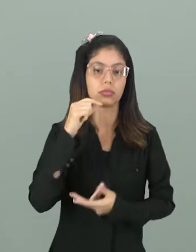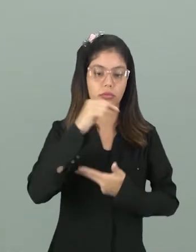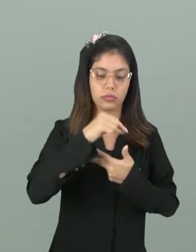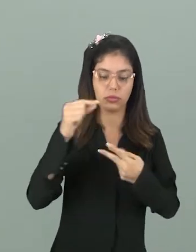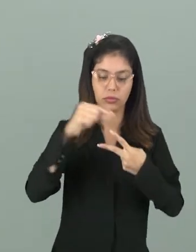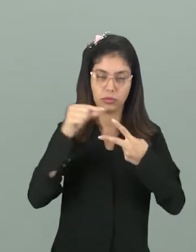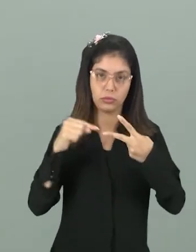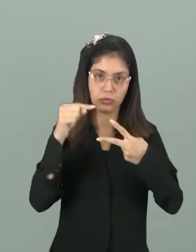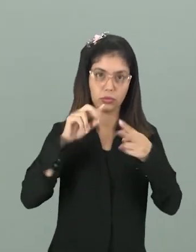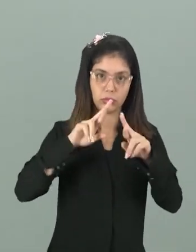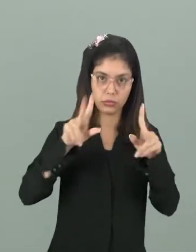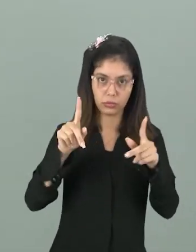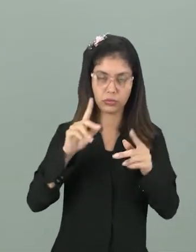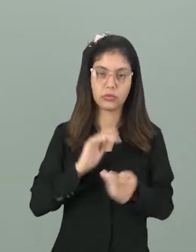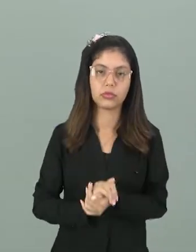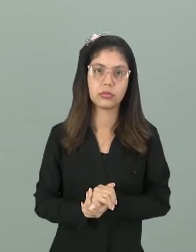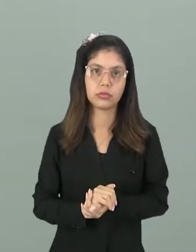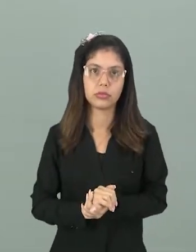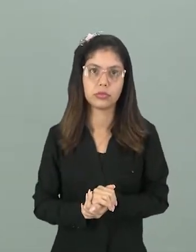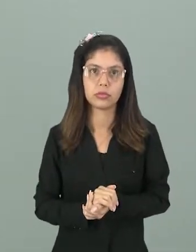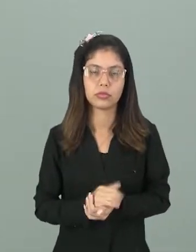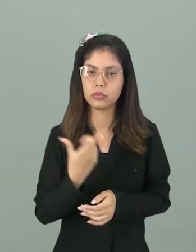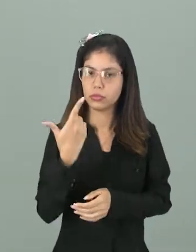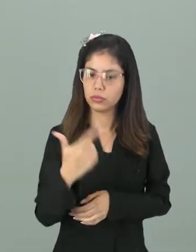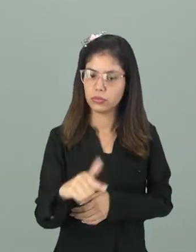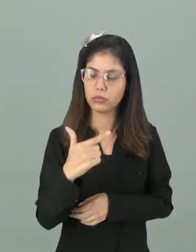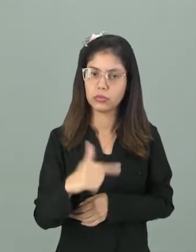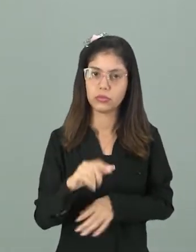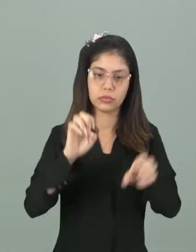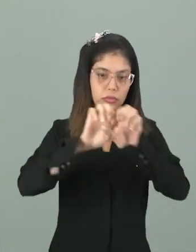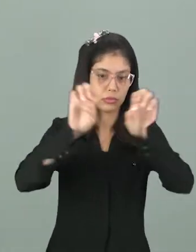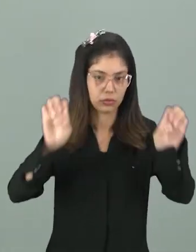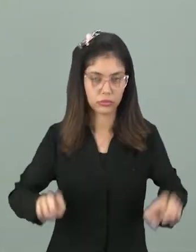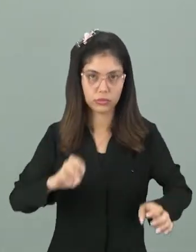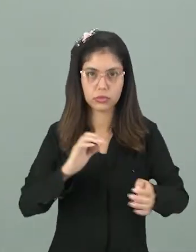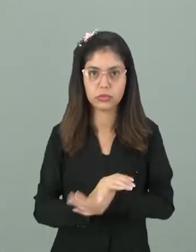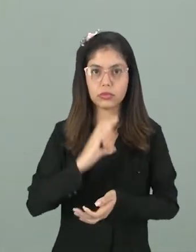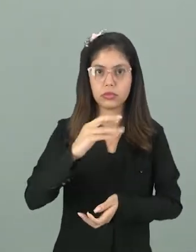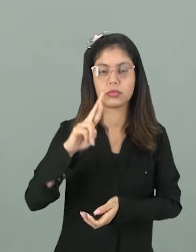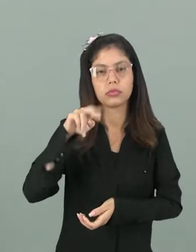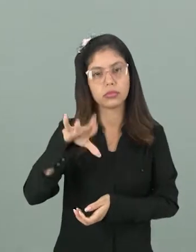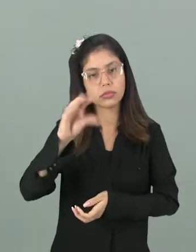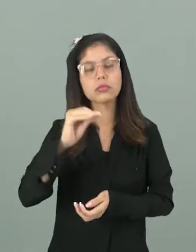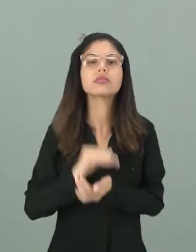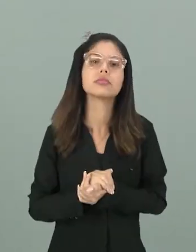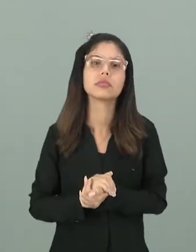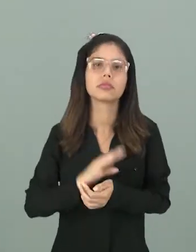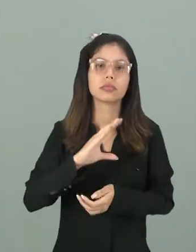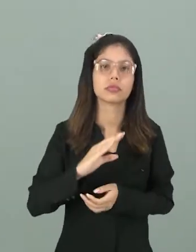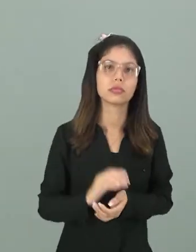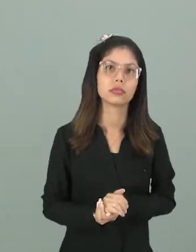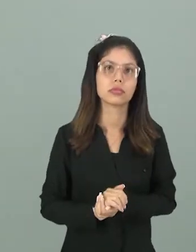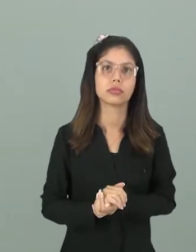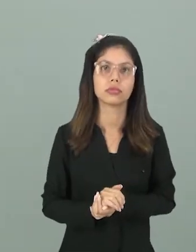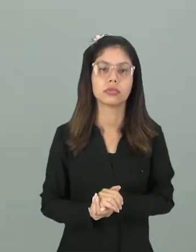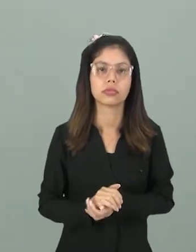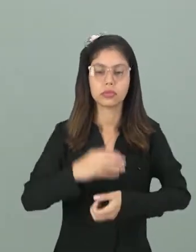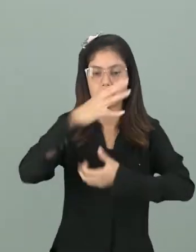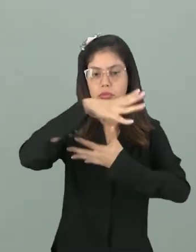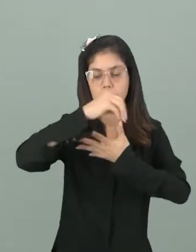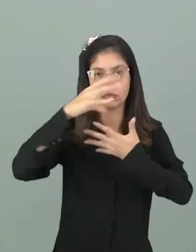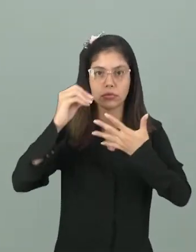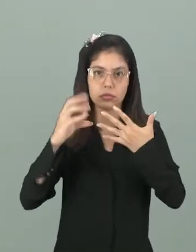sejam diferentes entre si e que não contenham aí estrutura de carbono, formando cadeias que estejam ligadas